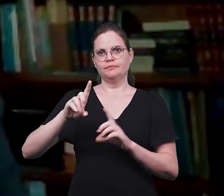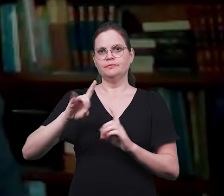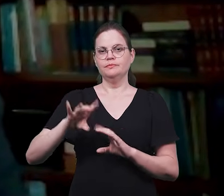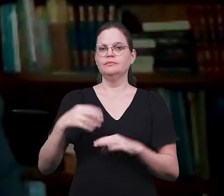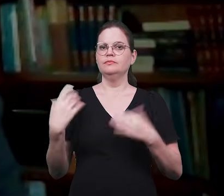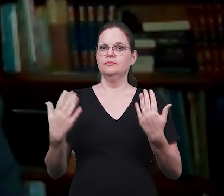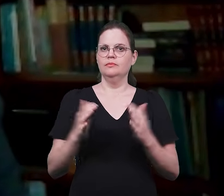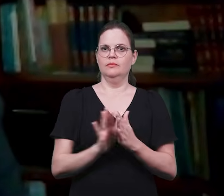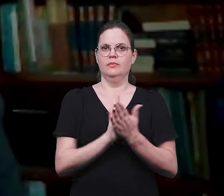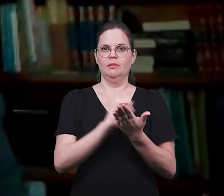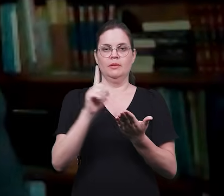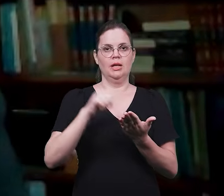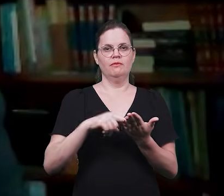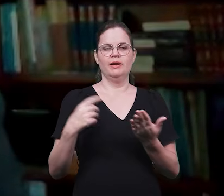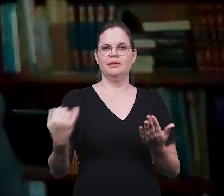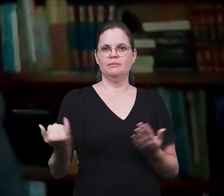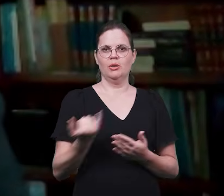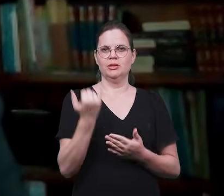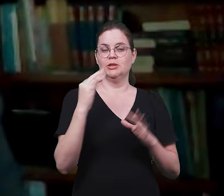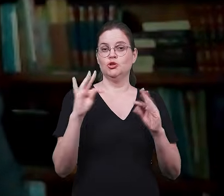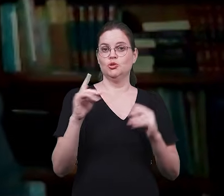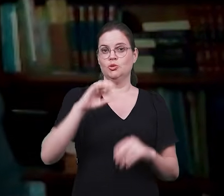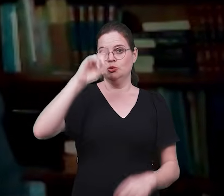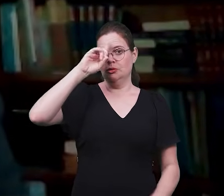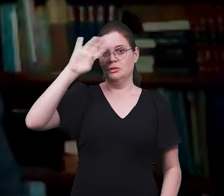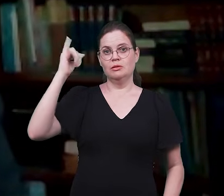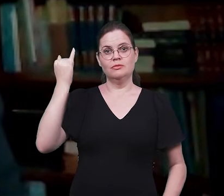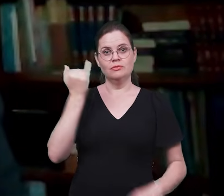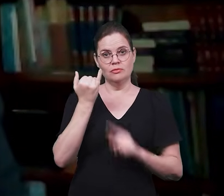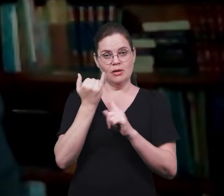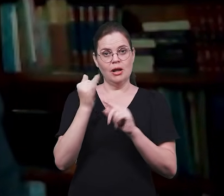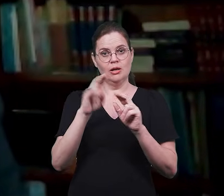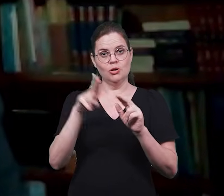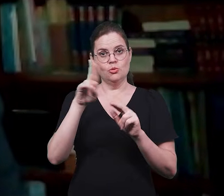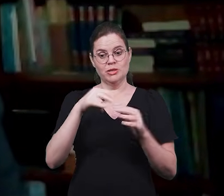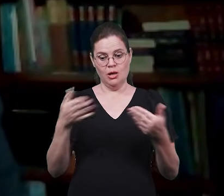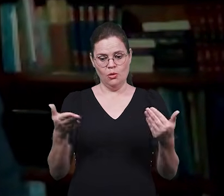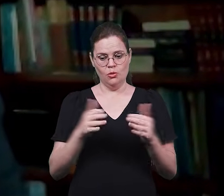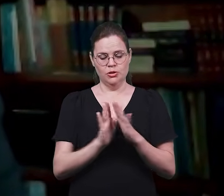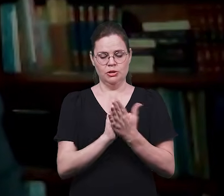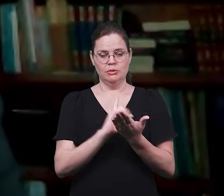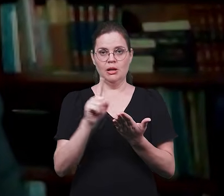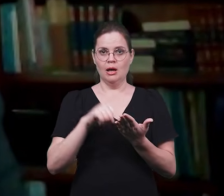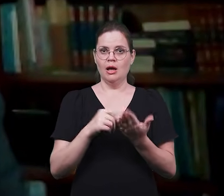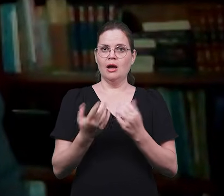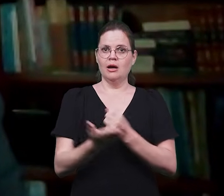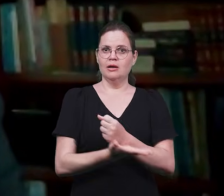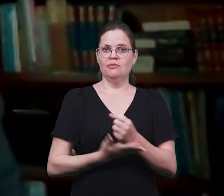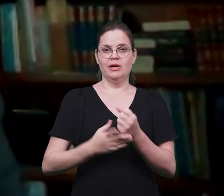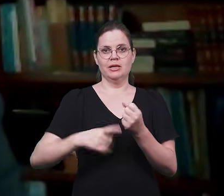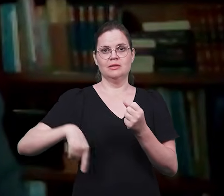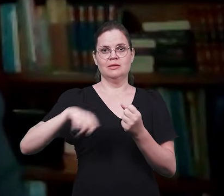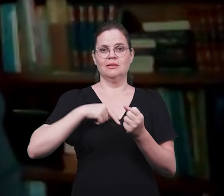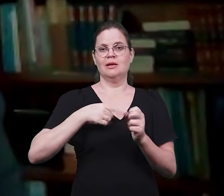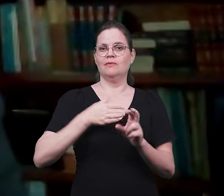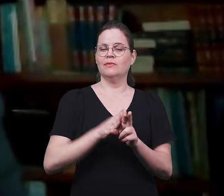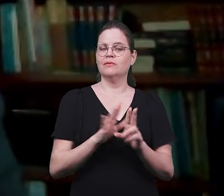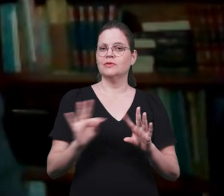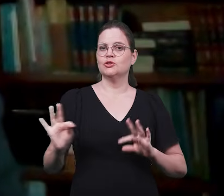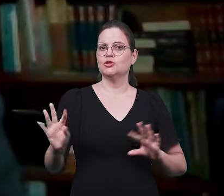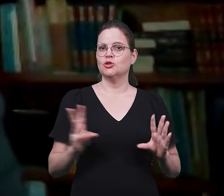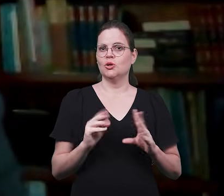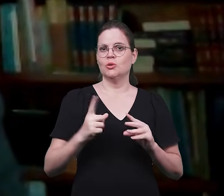a palavra é tudo, como você colocou, pastor Antônio Carlos, ou seja, ela é o fundamento, ela é o esteio, ela é